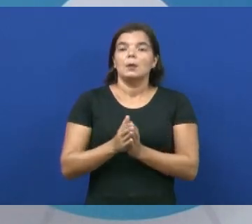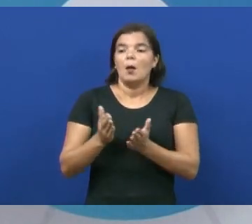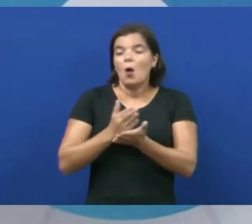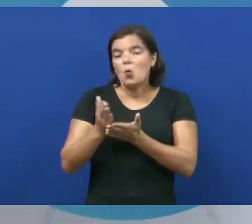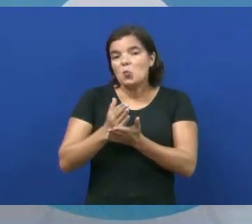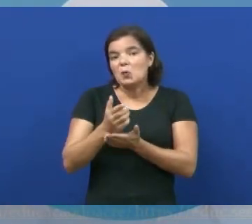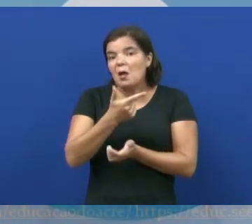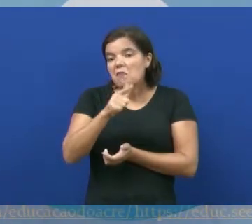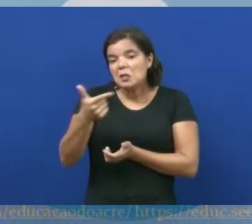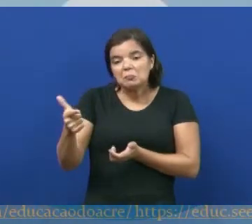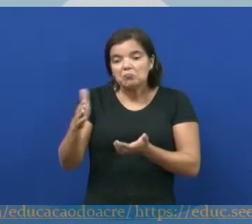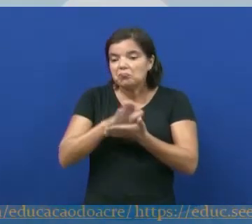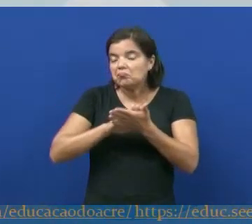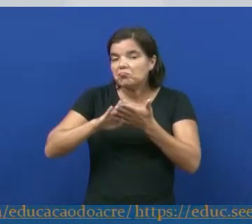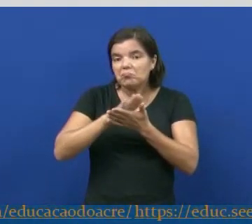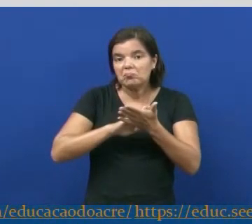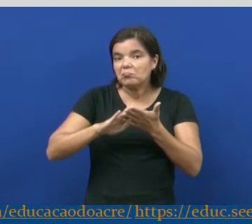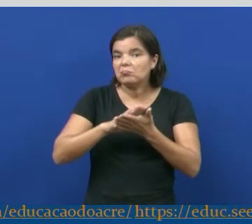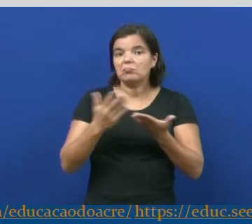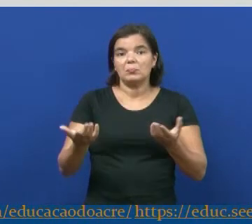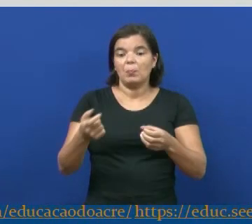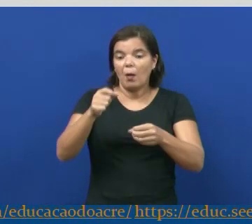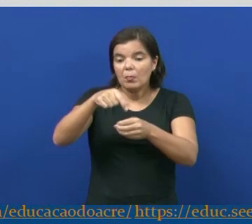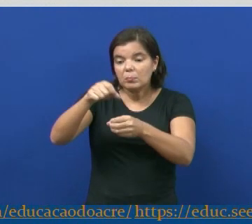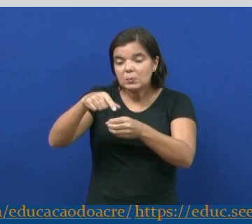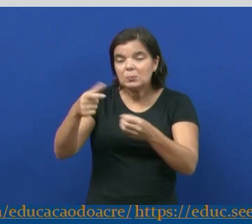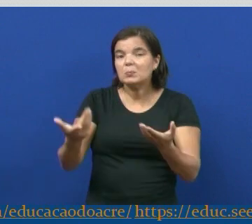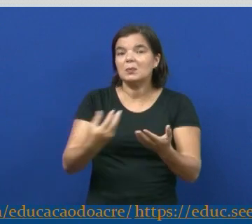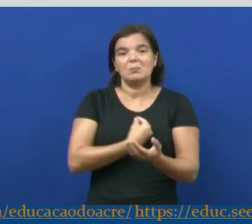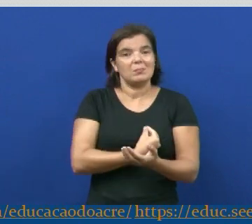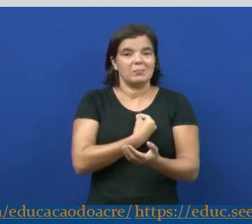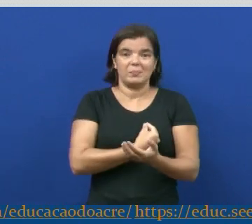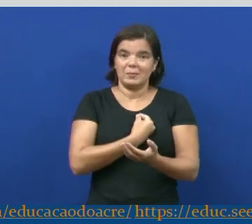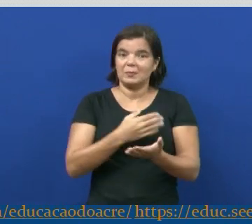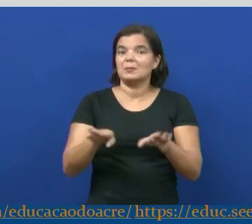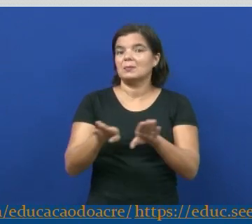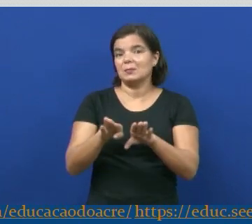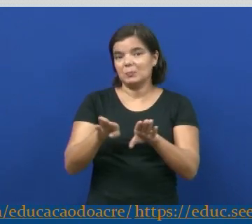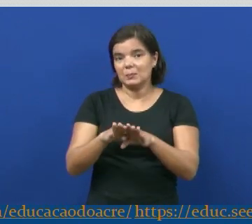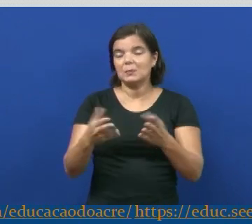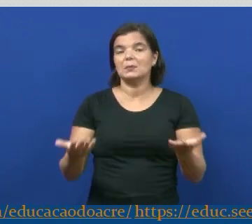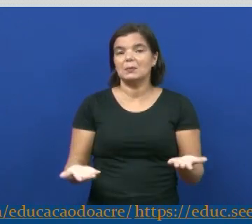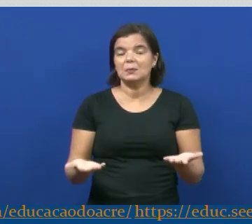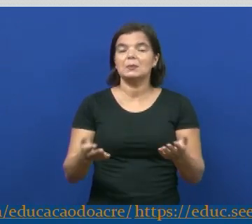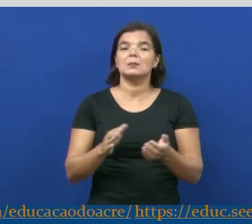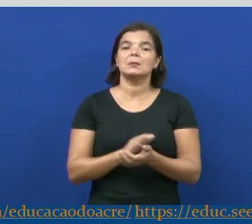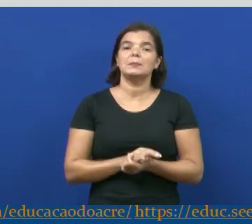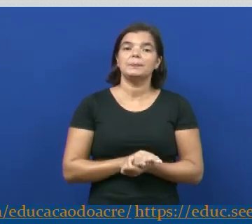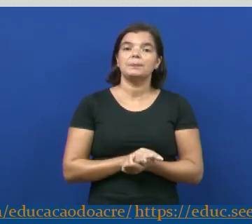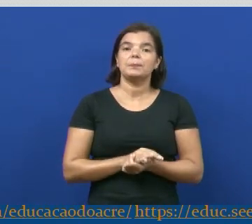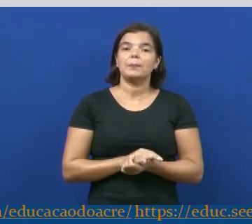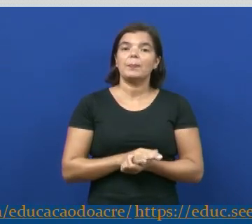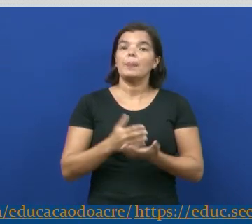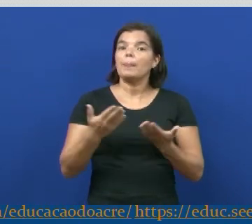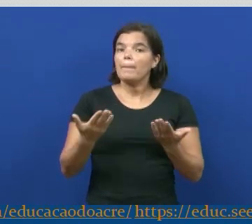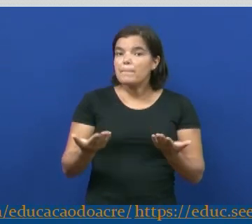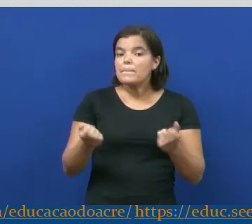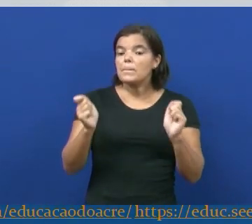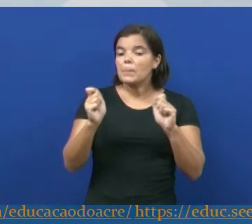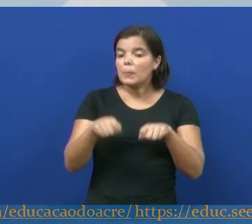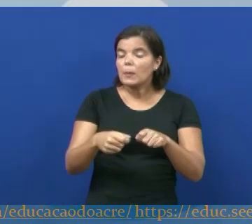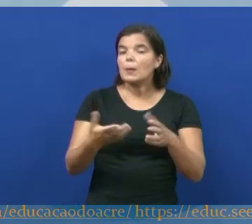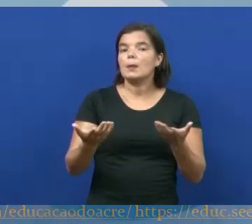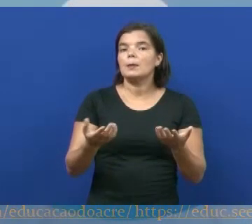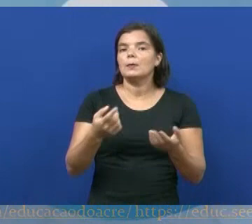né, sem nenhuma, nem mesmo para, né, sua subsistência, plantar para a sua subsistência, tá? Então, nós